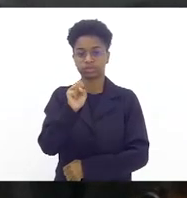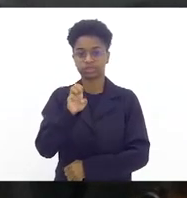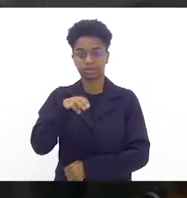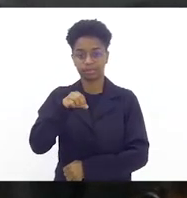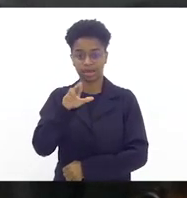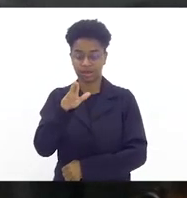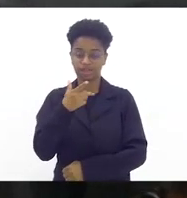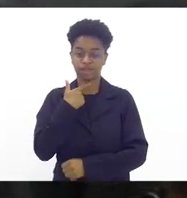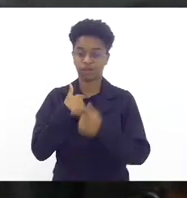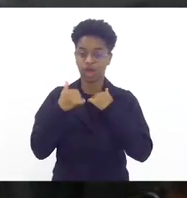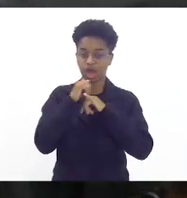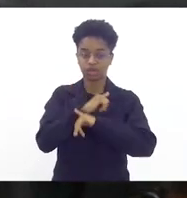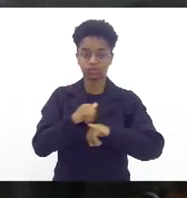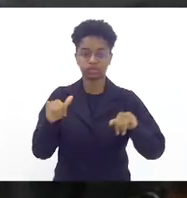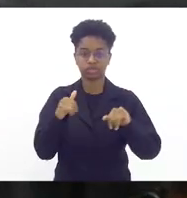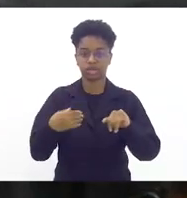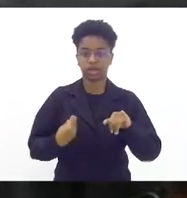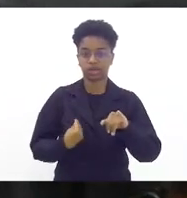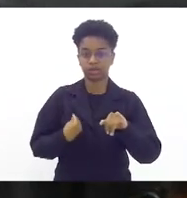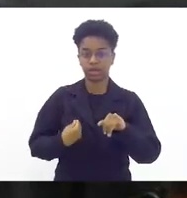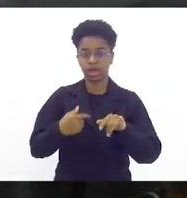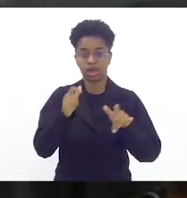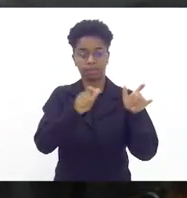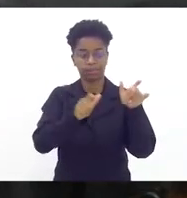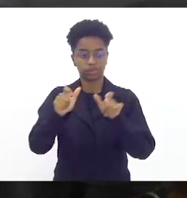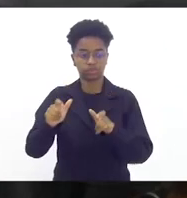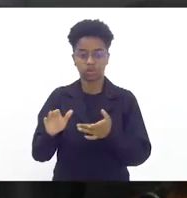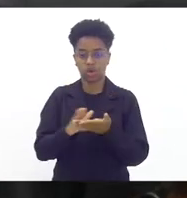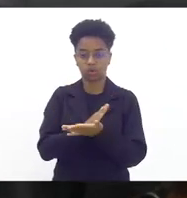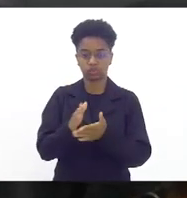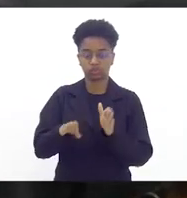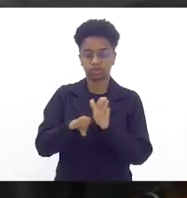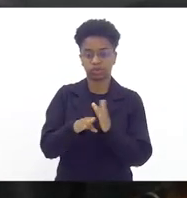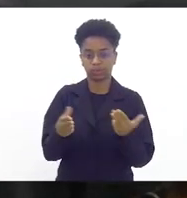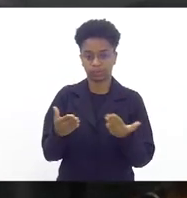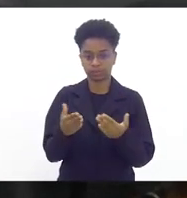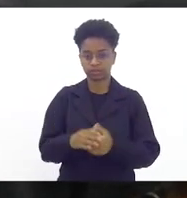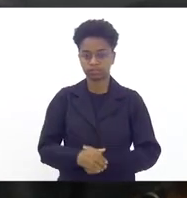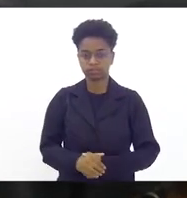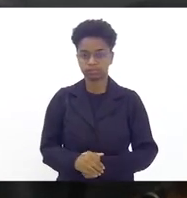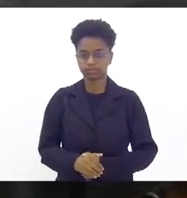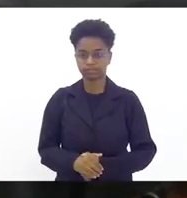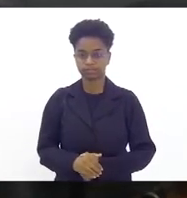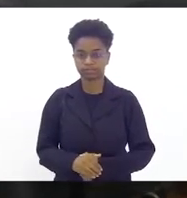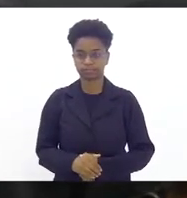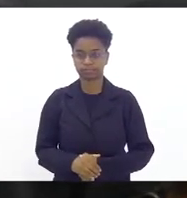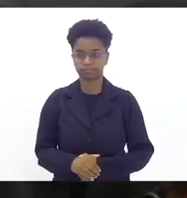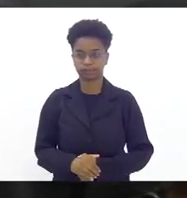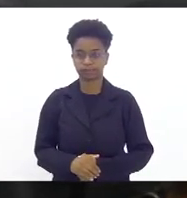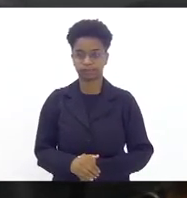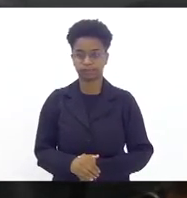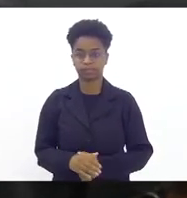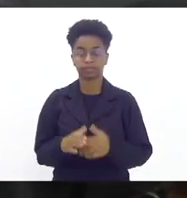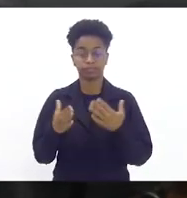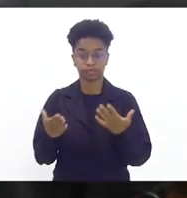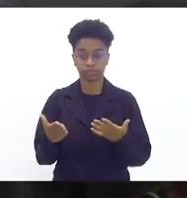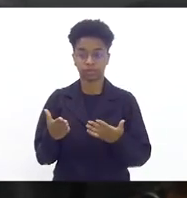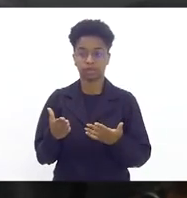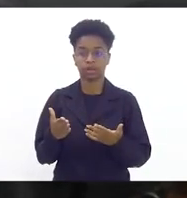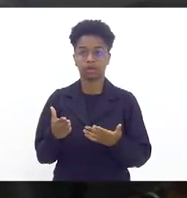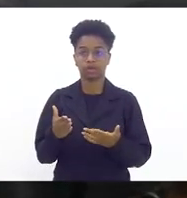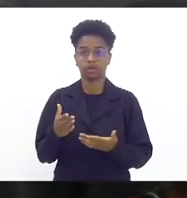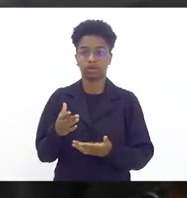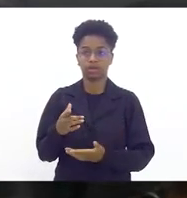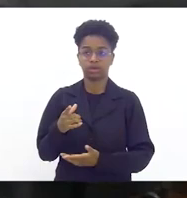anunciar a presença de algumas pessoas que estão chegando e a gente vai anunciando. Por favor. Então, vamos estar aqui, Leonardo